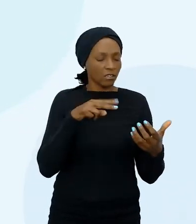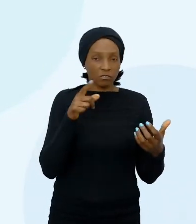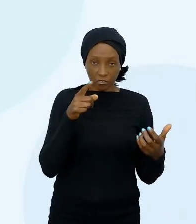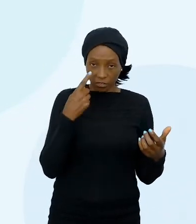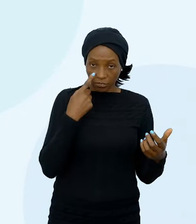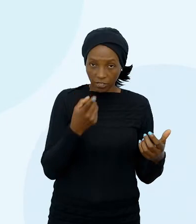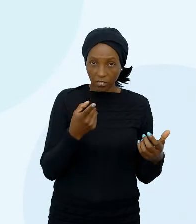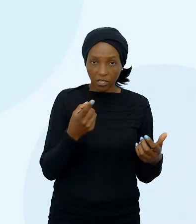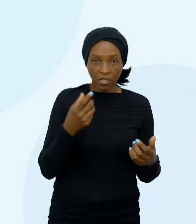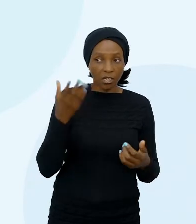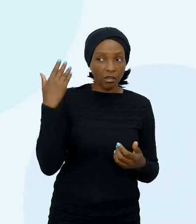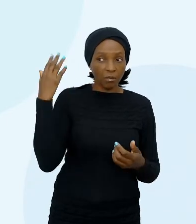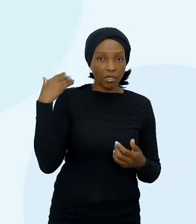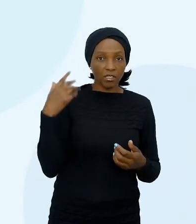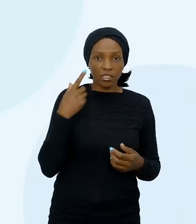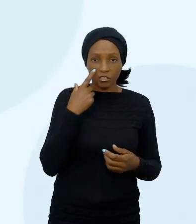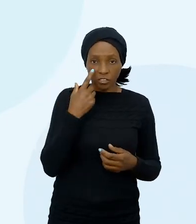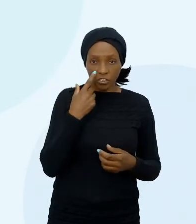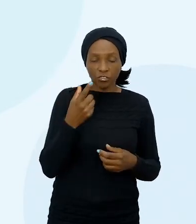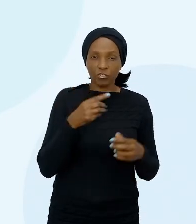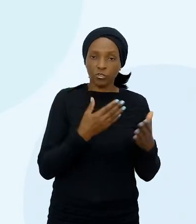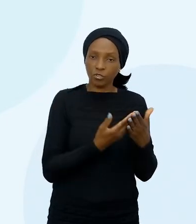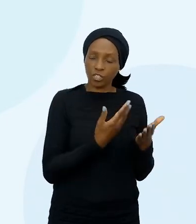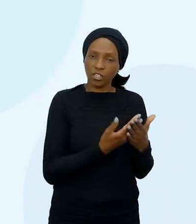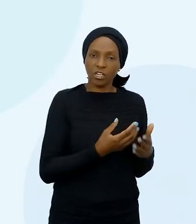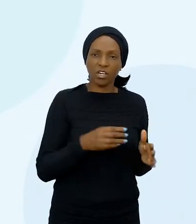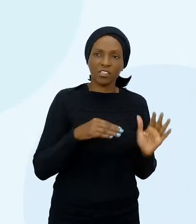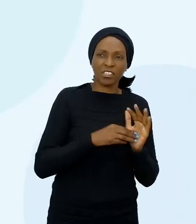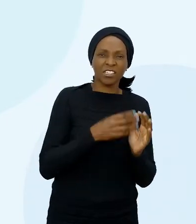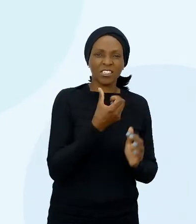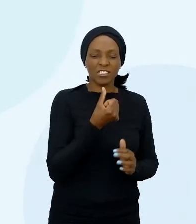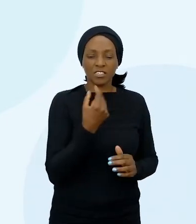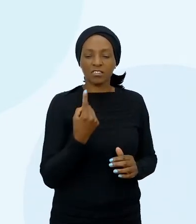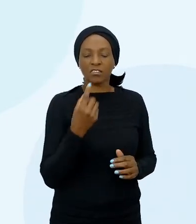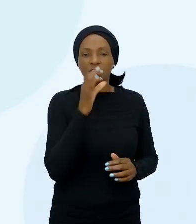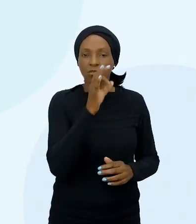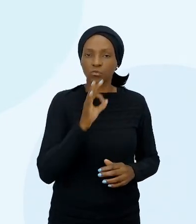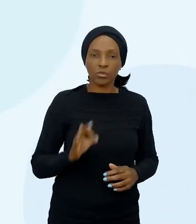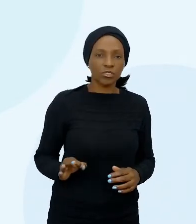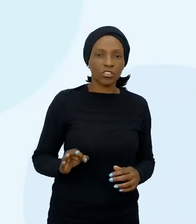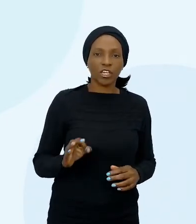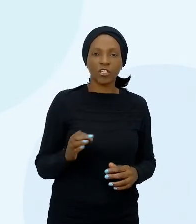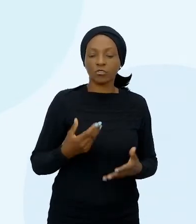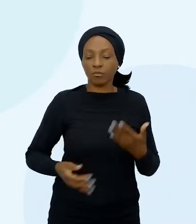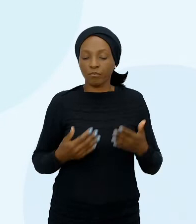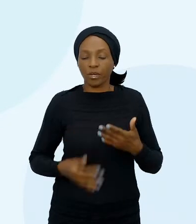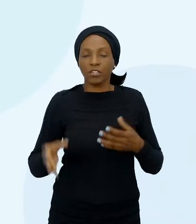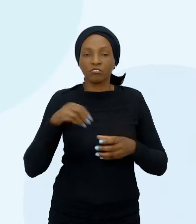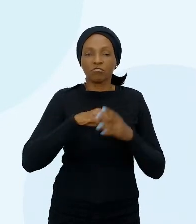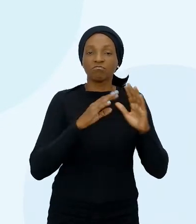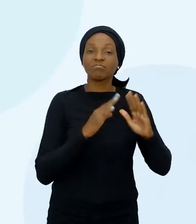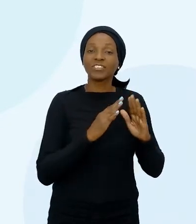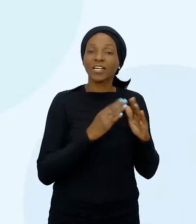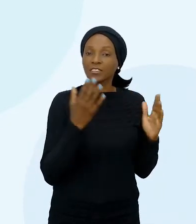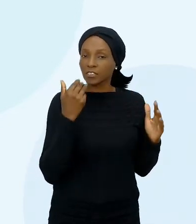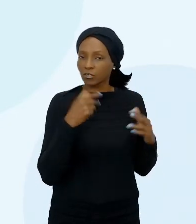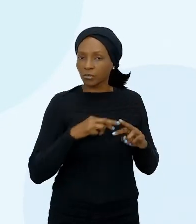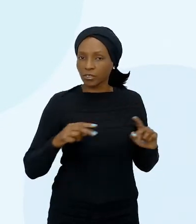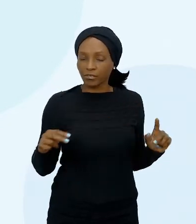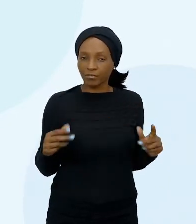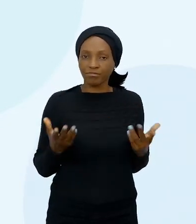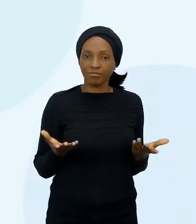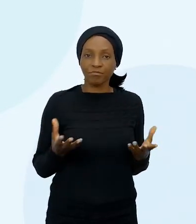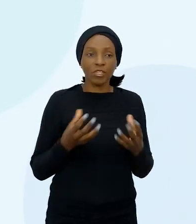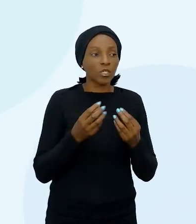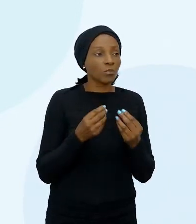que 61% dos alimentos são desperdiçados dentro de casa, né? Mas uma boa parte aí também é